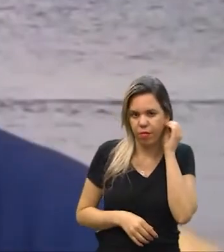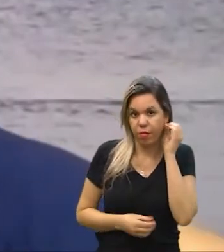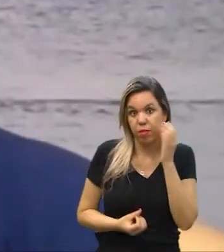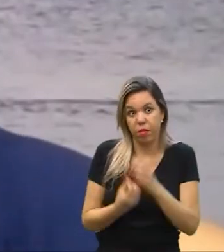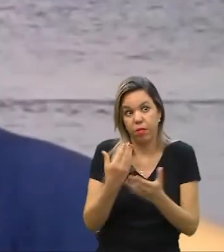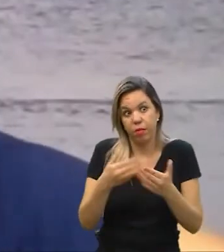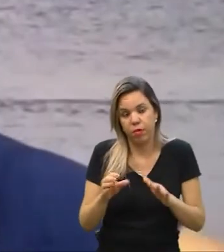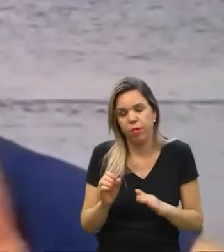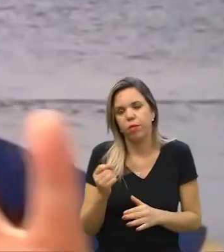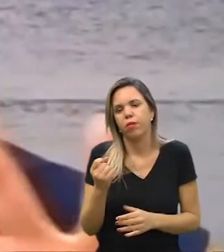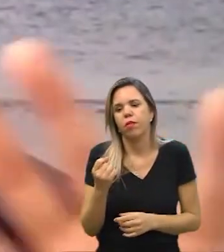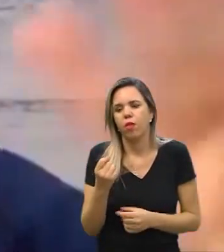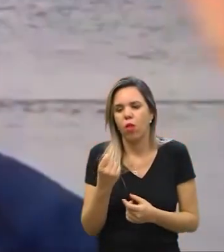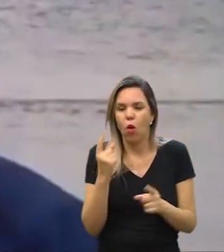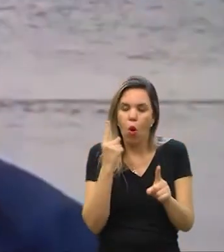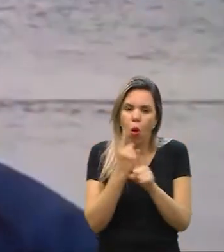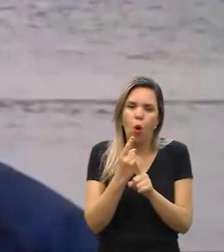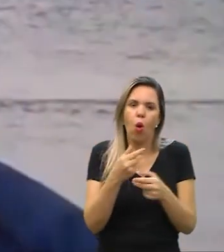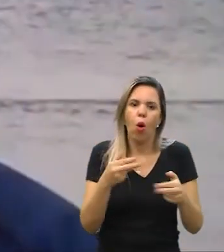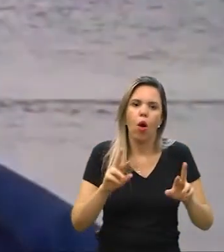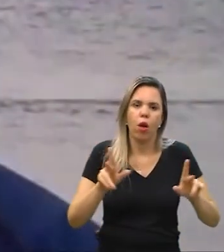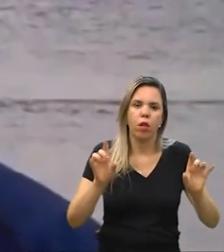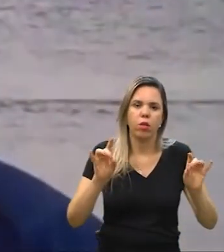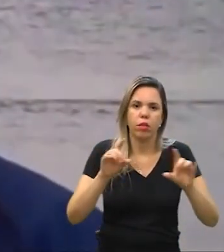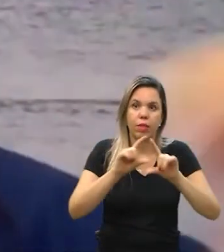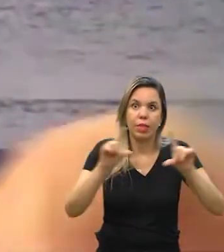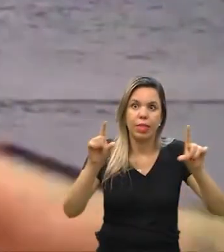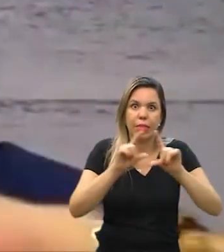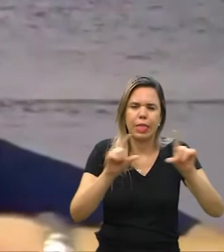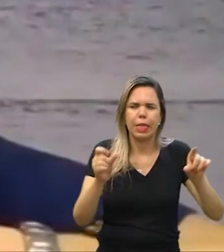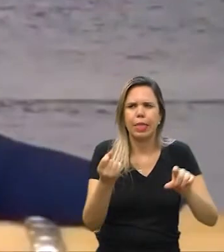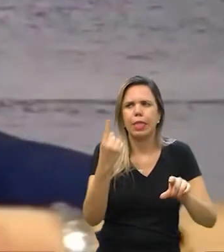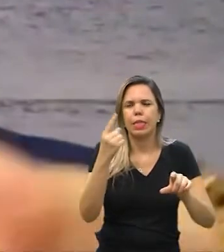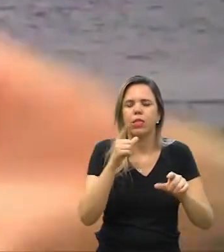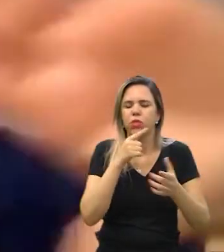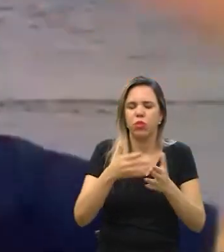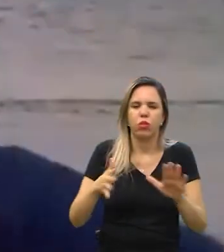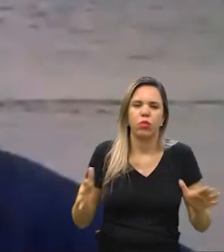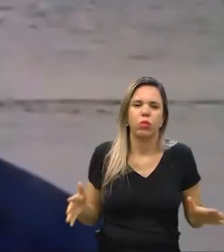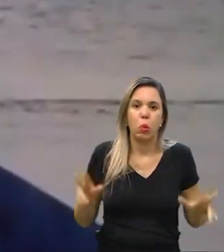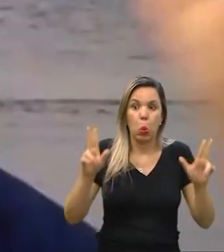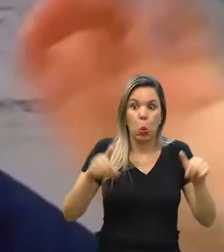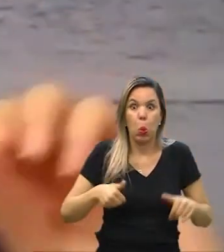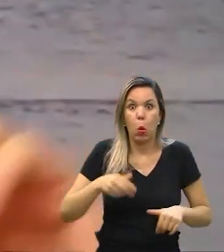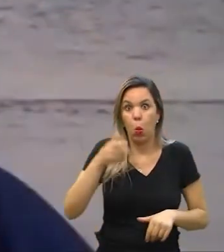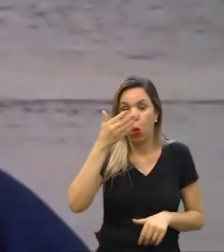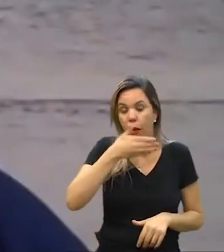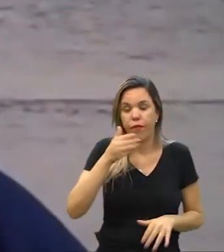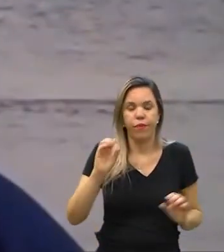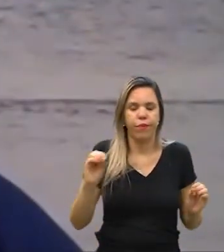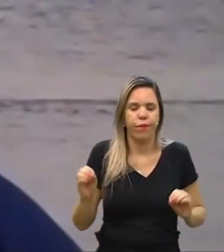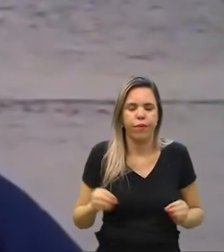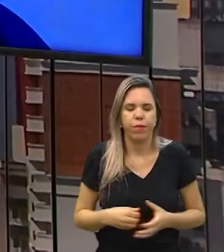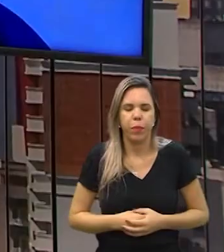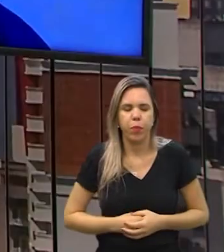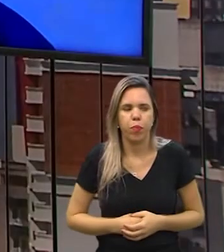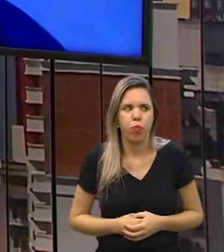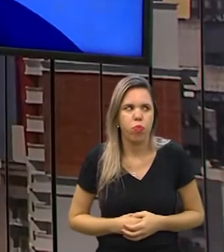aparece, né? Encontrados seres estranhos, seres nunca vistos,